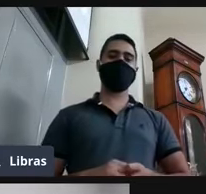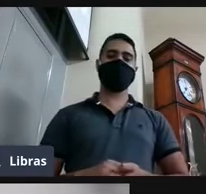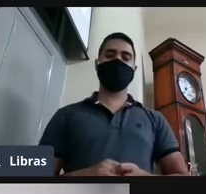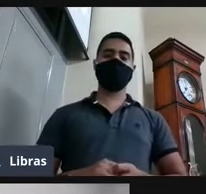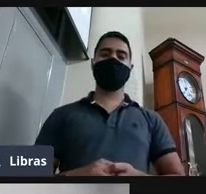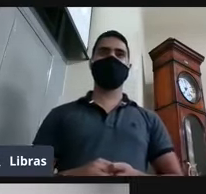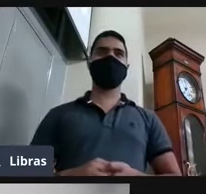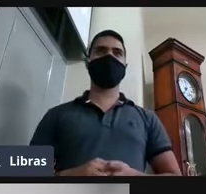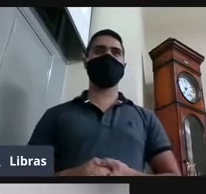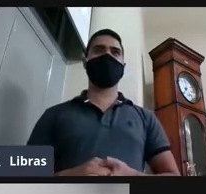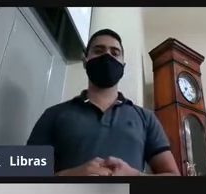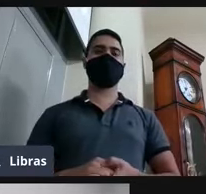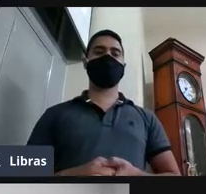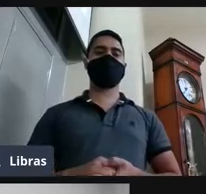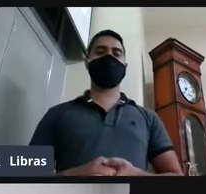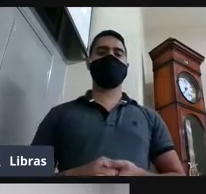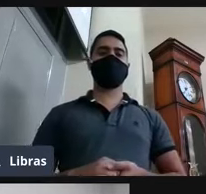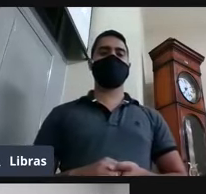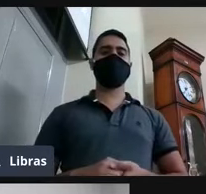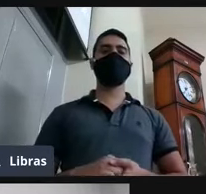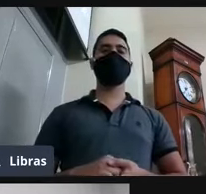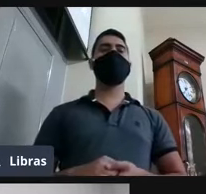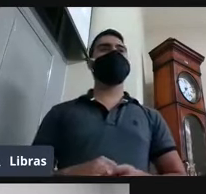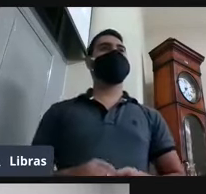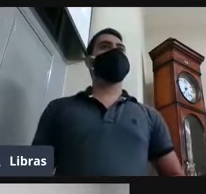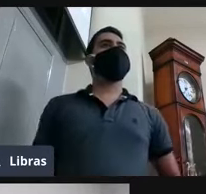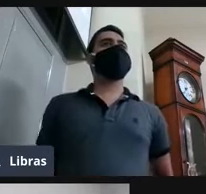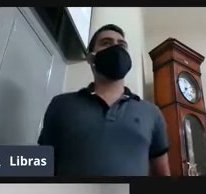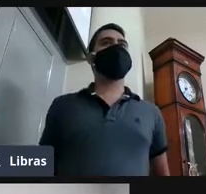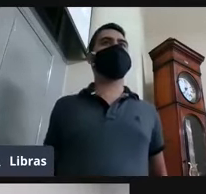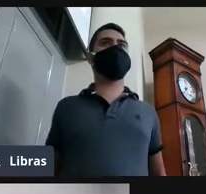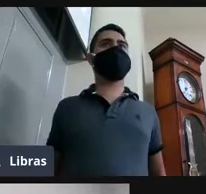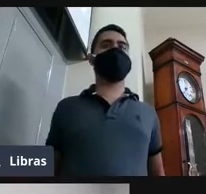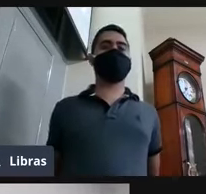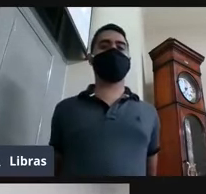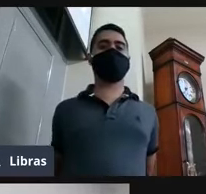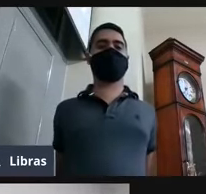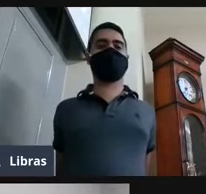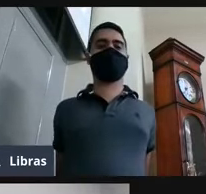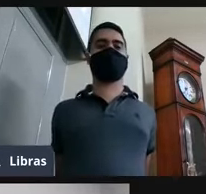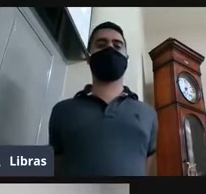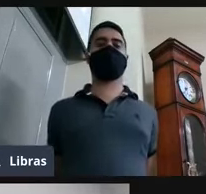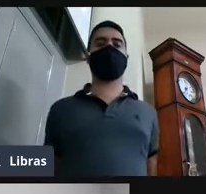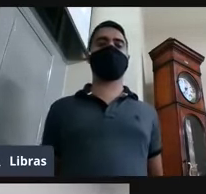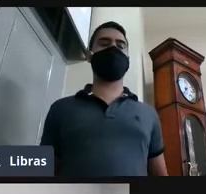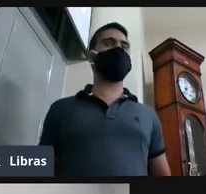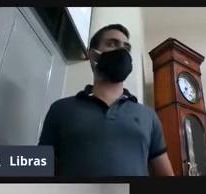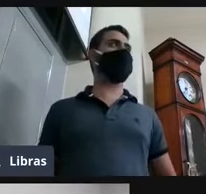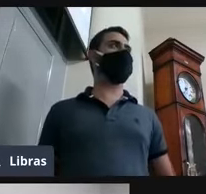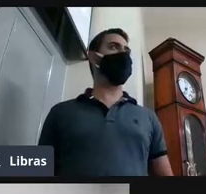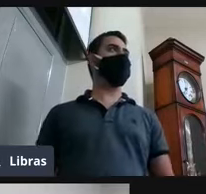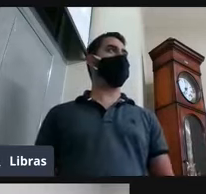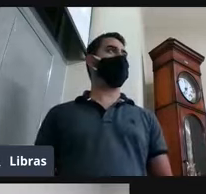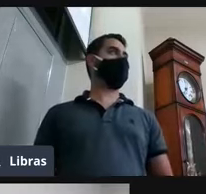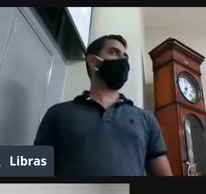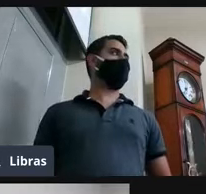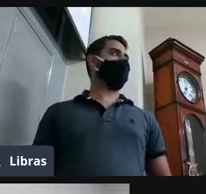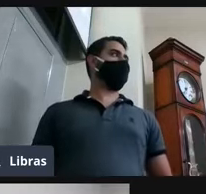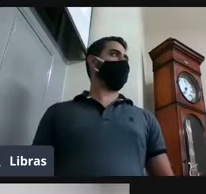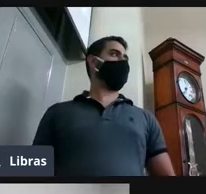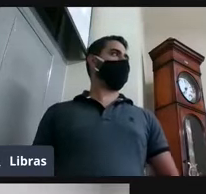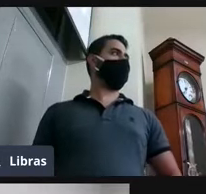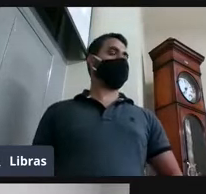da Silva Marques, Marquinhos da Saúde. Presente. Vereadora Michele Vieira Cabral da Silva. Vereador Paulo Celso Alves Pena,